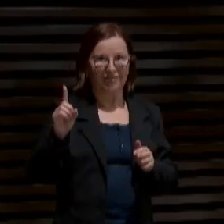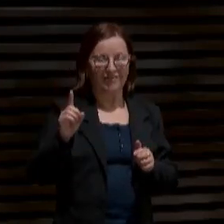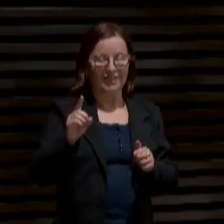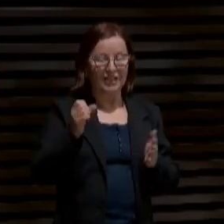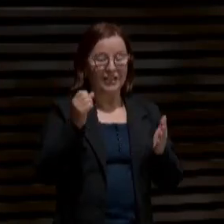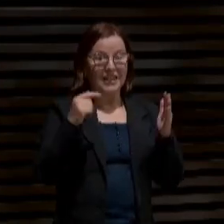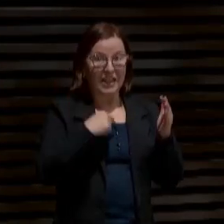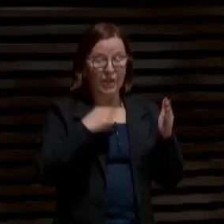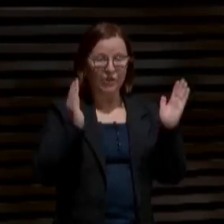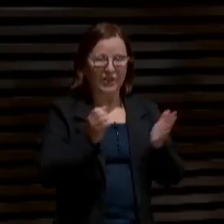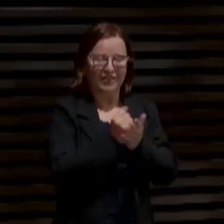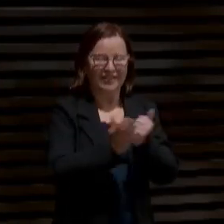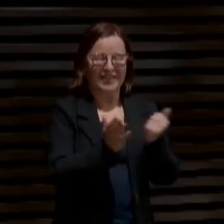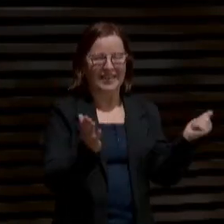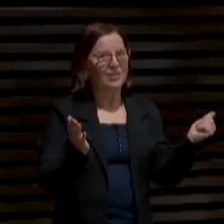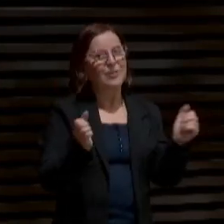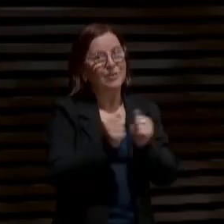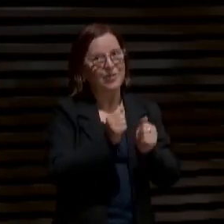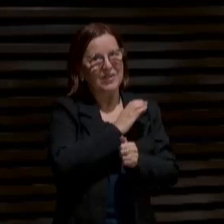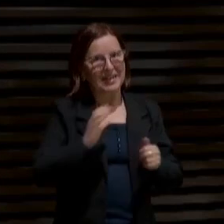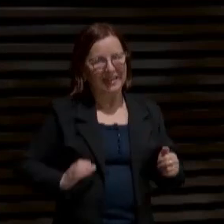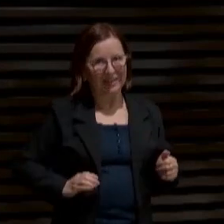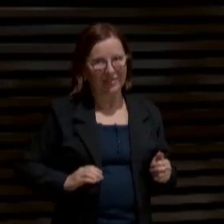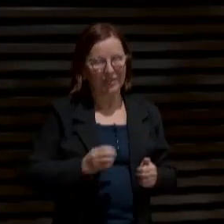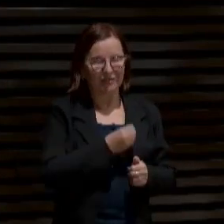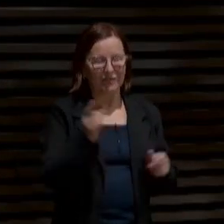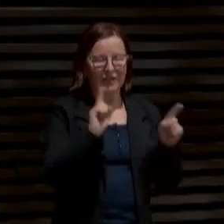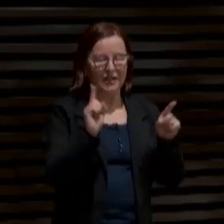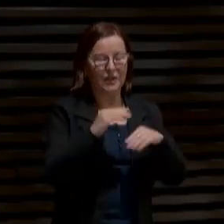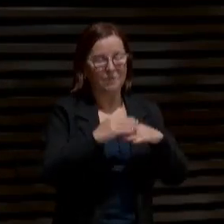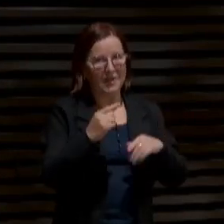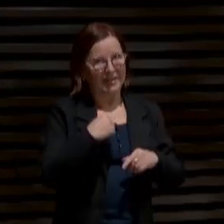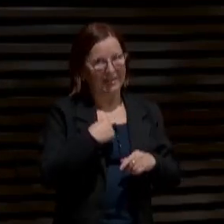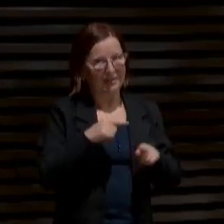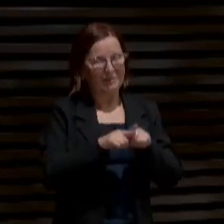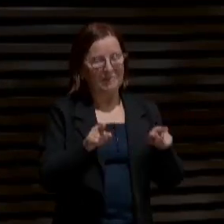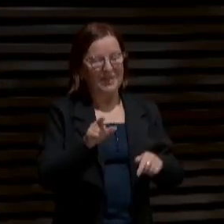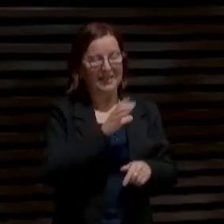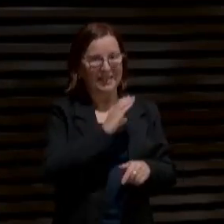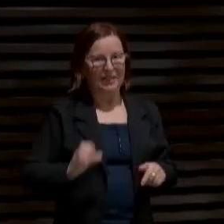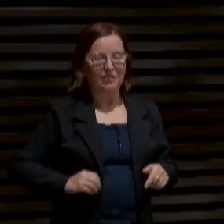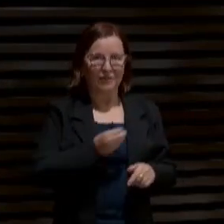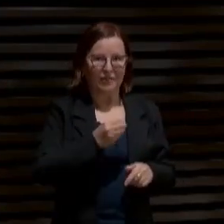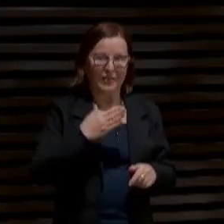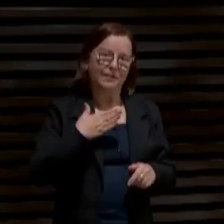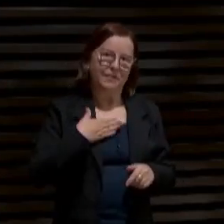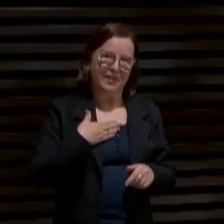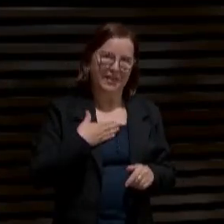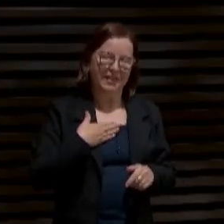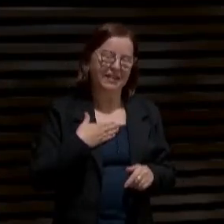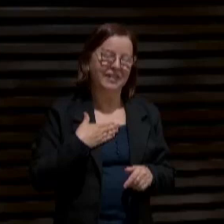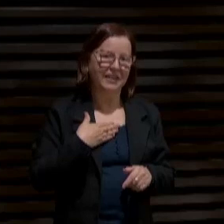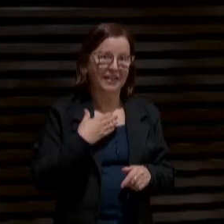mas Cristo vive em mim e esse viver que agora tenho na carne vivo pela fé no filho de Deus que